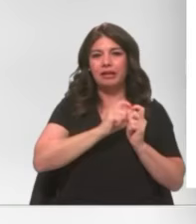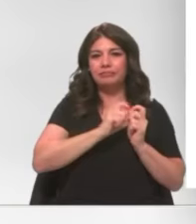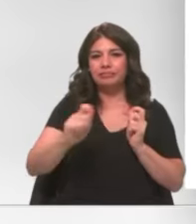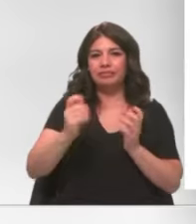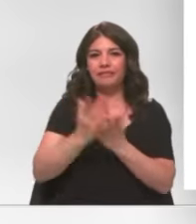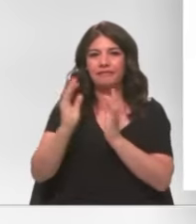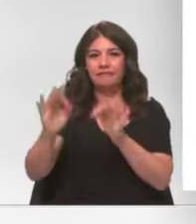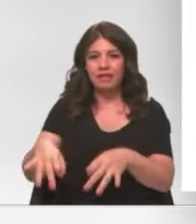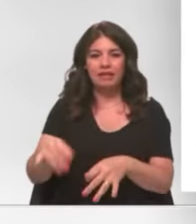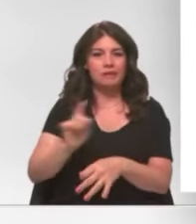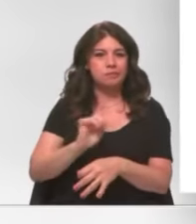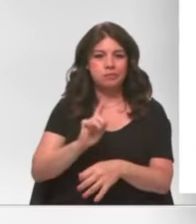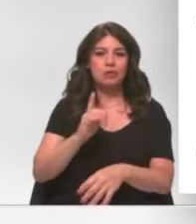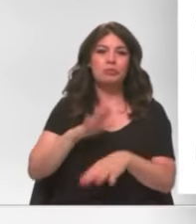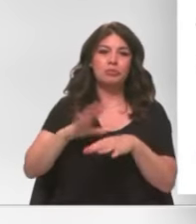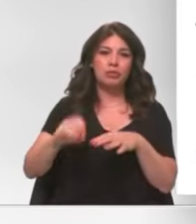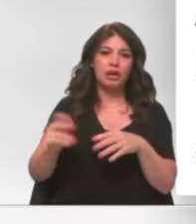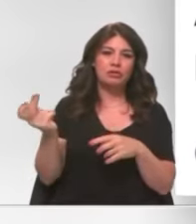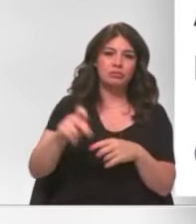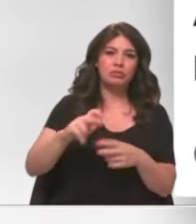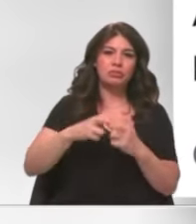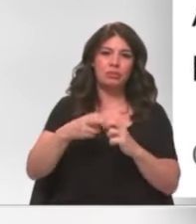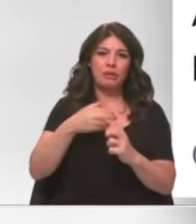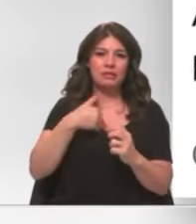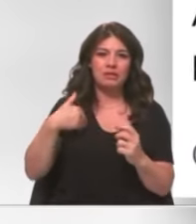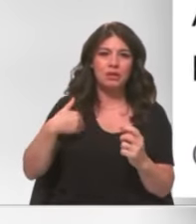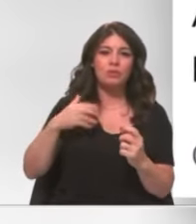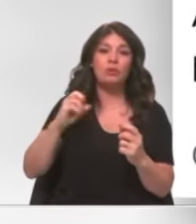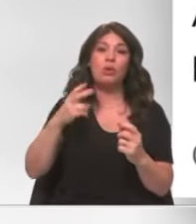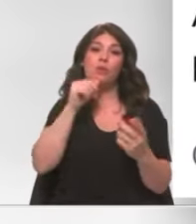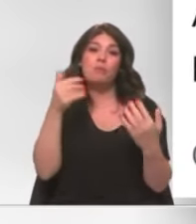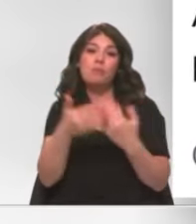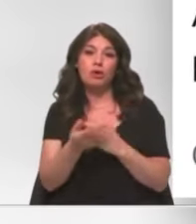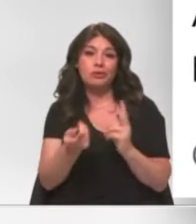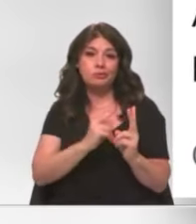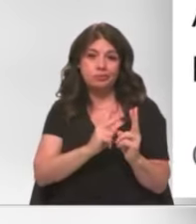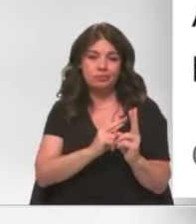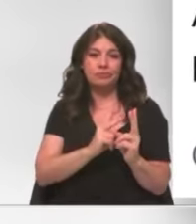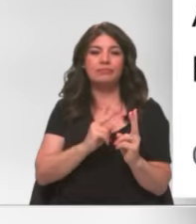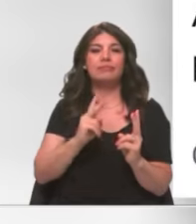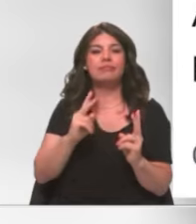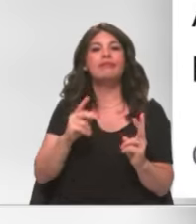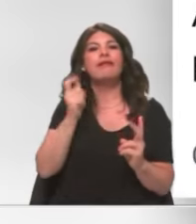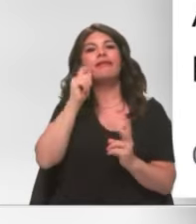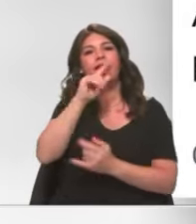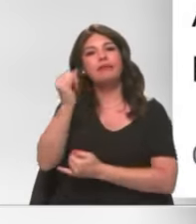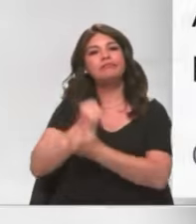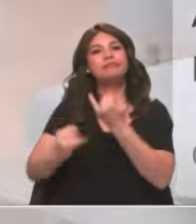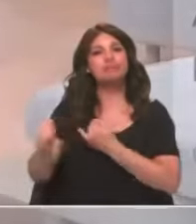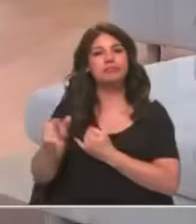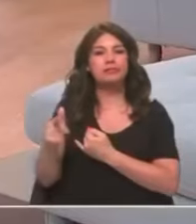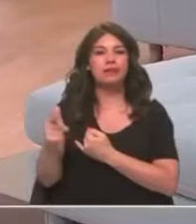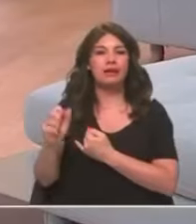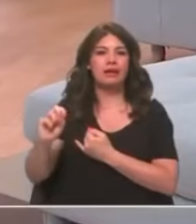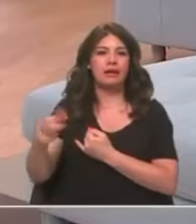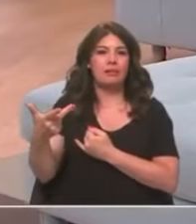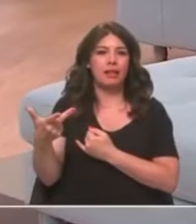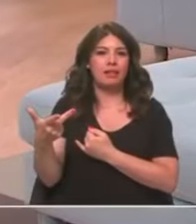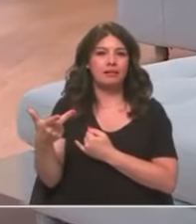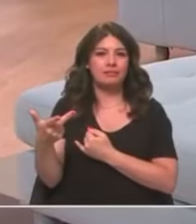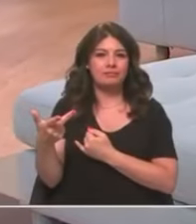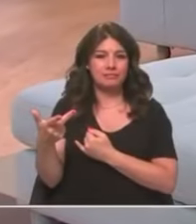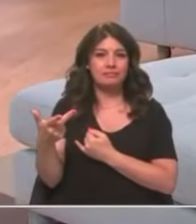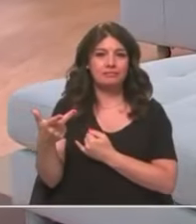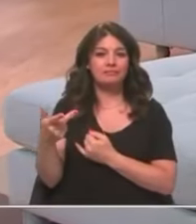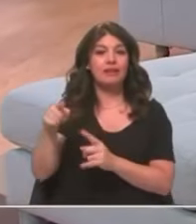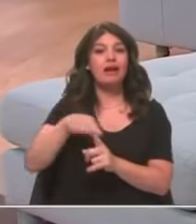saúde ou morte. E a Kamala ia assumir aqui presidência. Esta presidência, este destaque. E no ano de Vênus, e